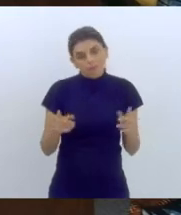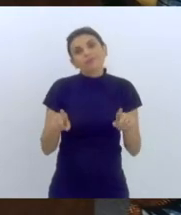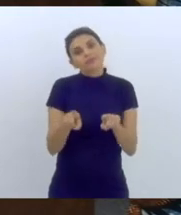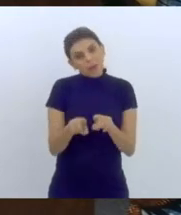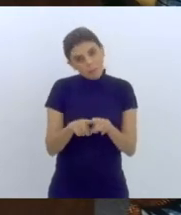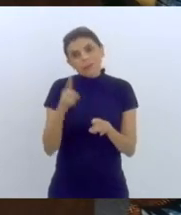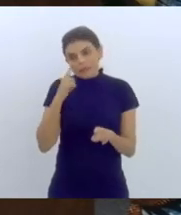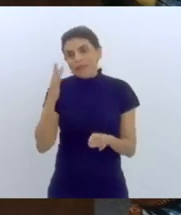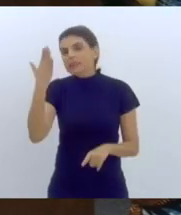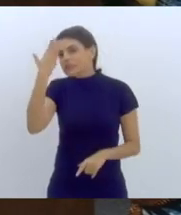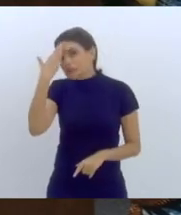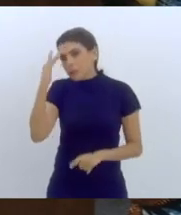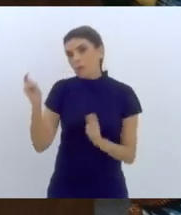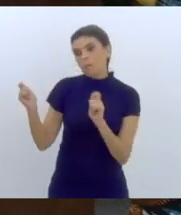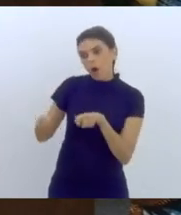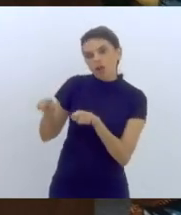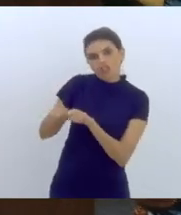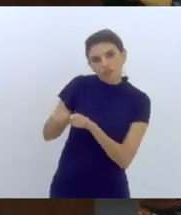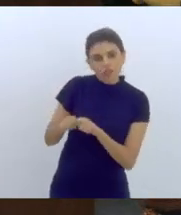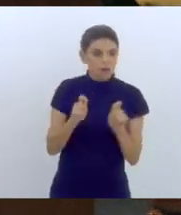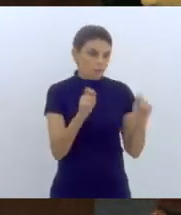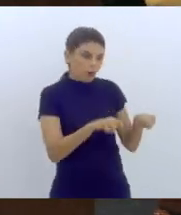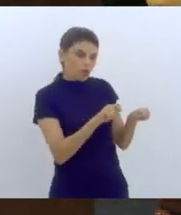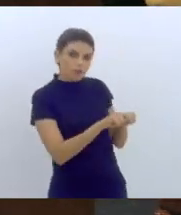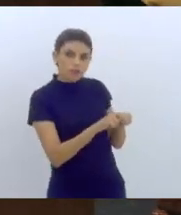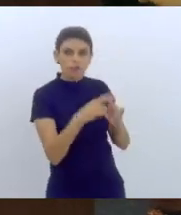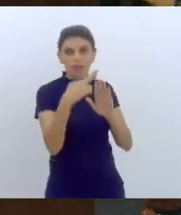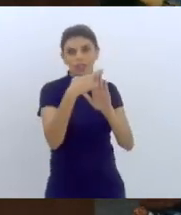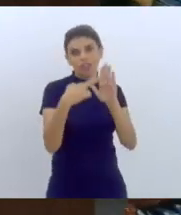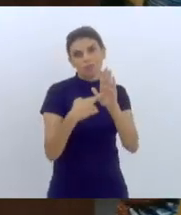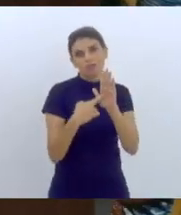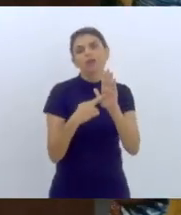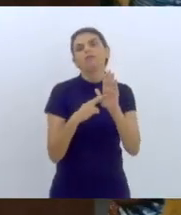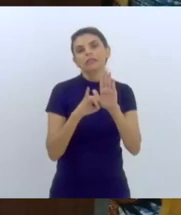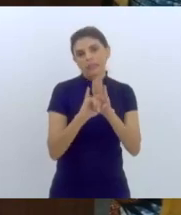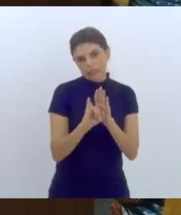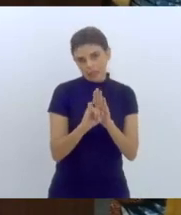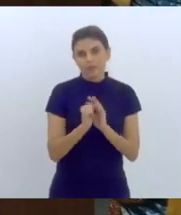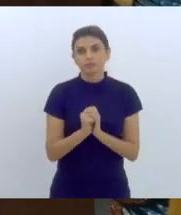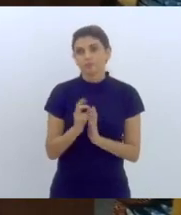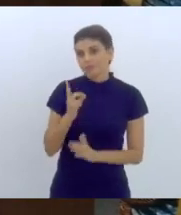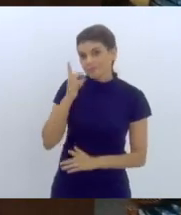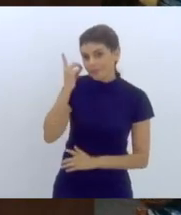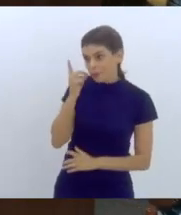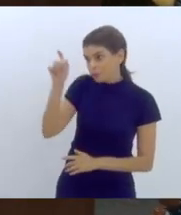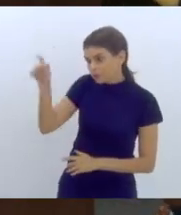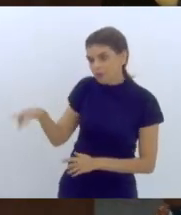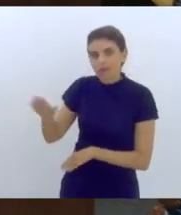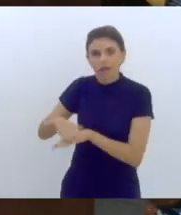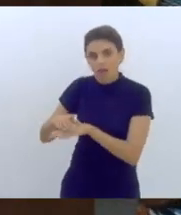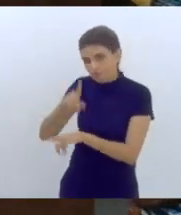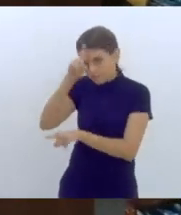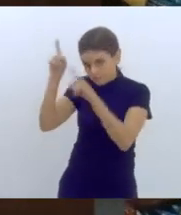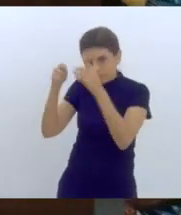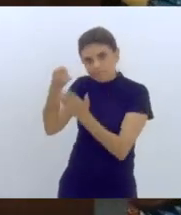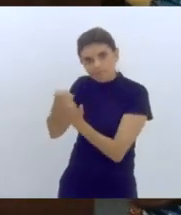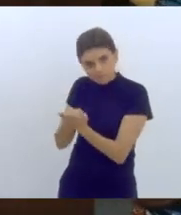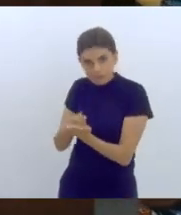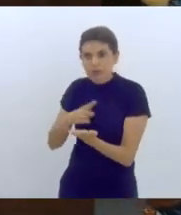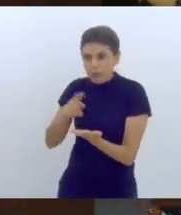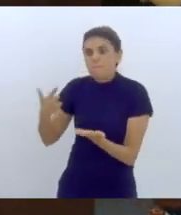que ponderar o que a gente pode fazer o regimento interno. A deputada é uma das autoras, não é? Tem